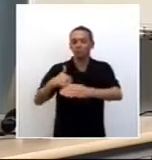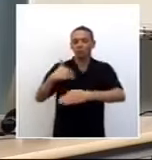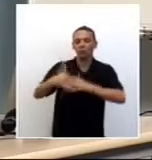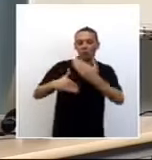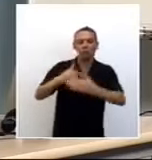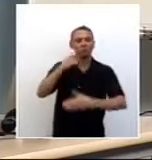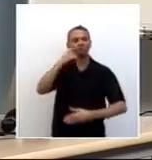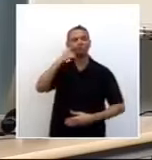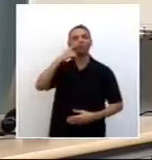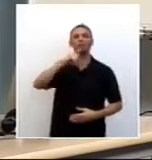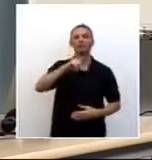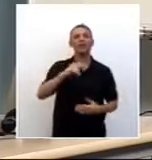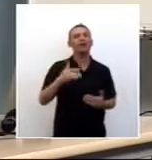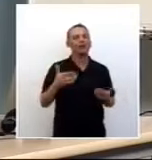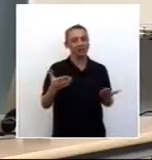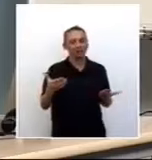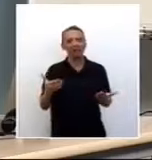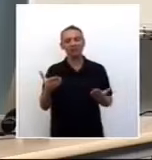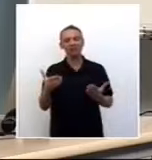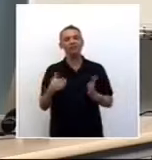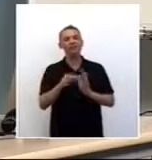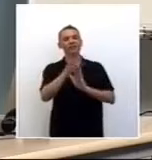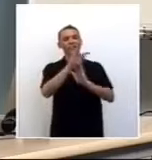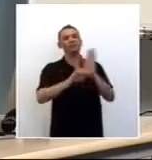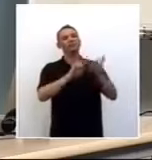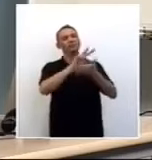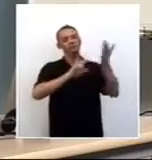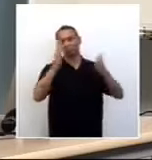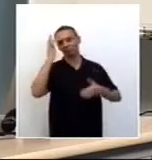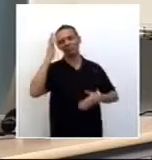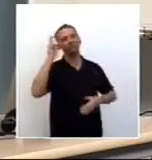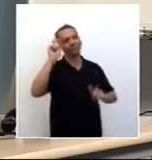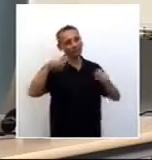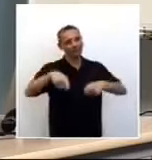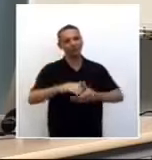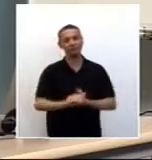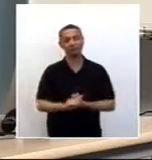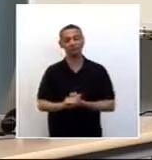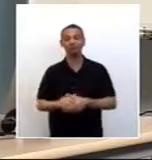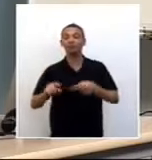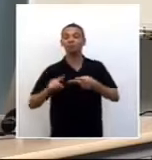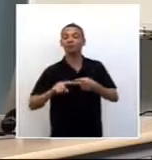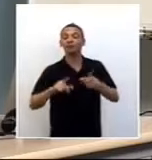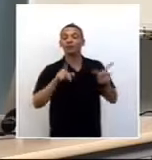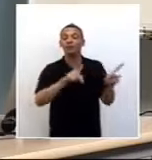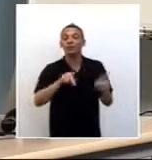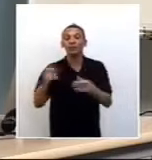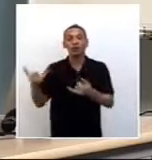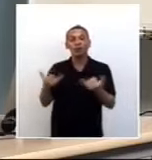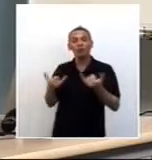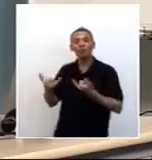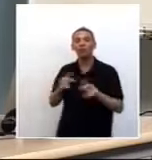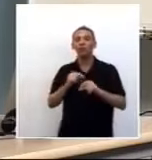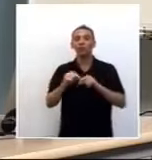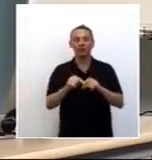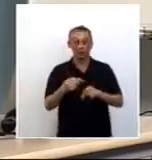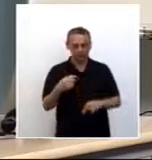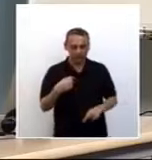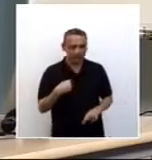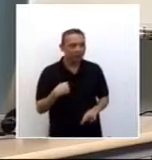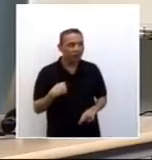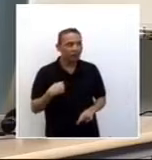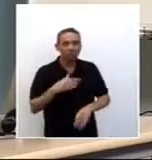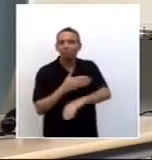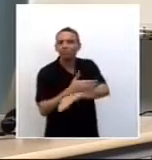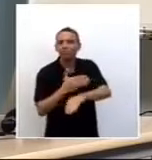ficaram terão autonomia para fazer isso né e os professores também falando oh pai eu vou mudar um pouco a